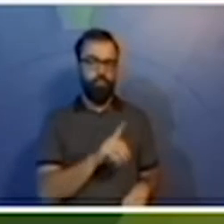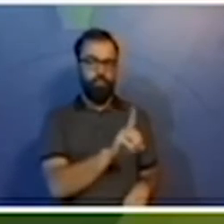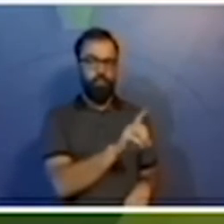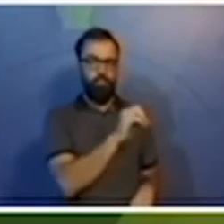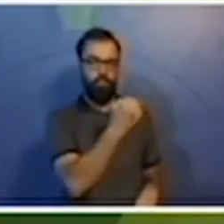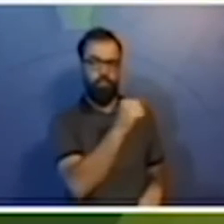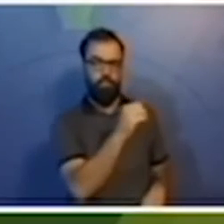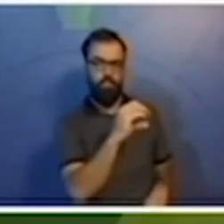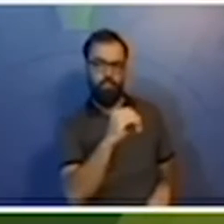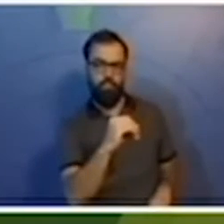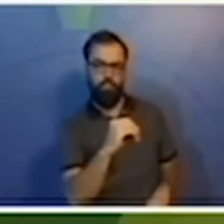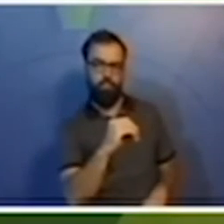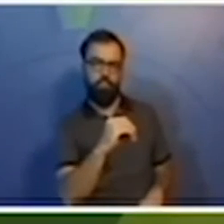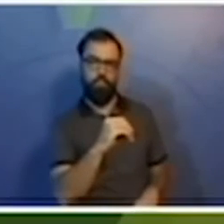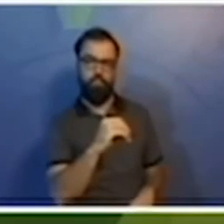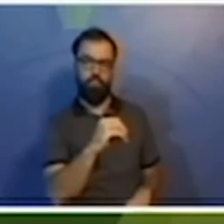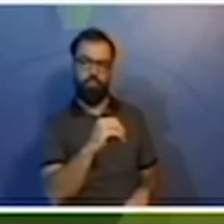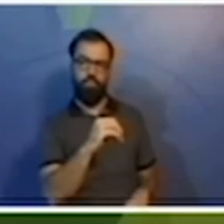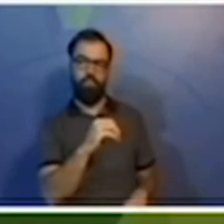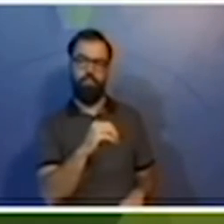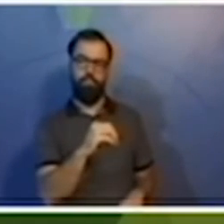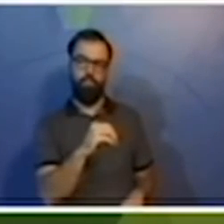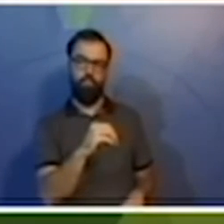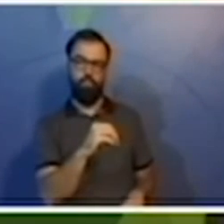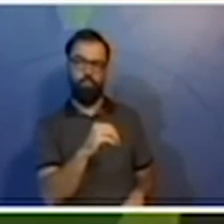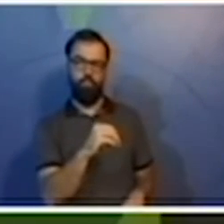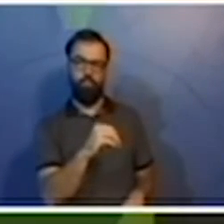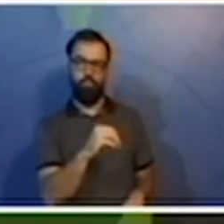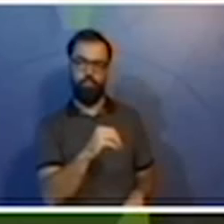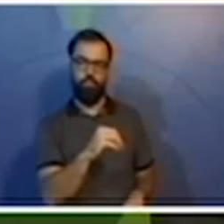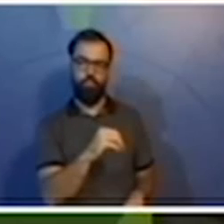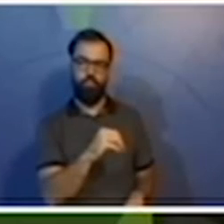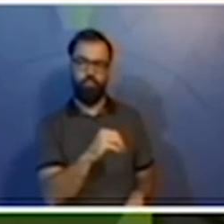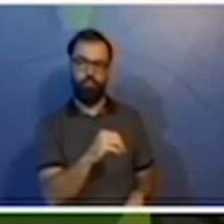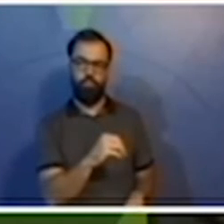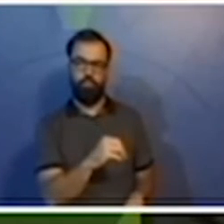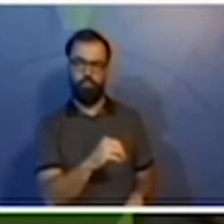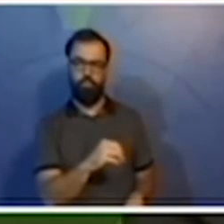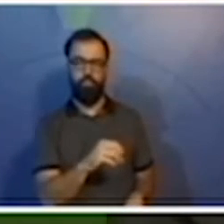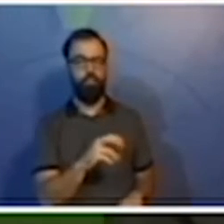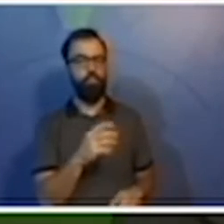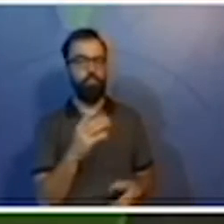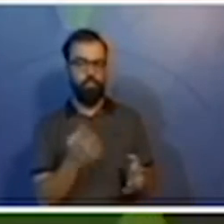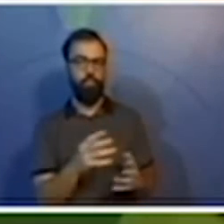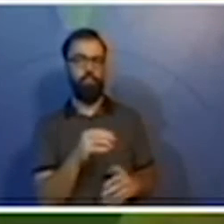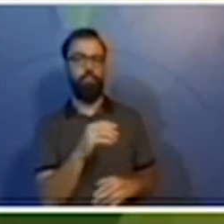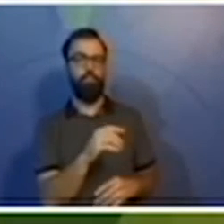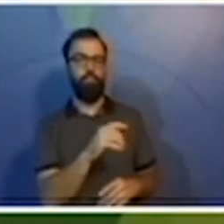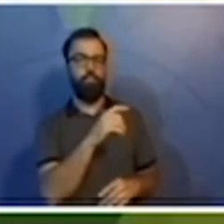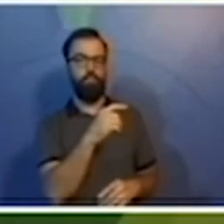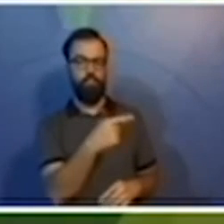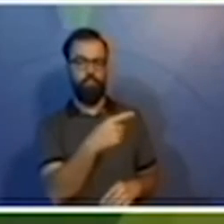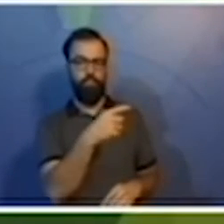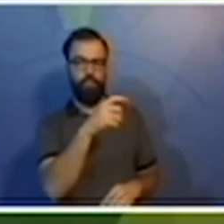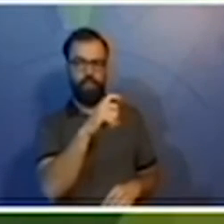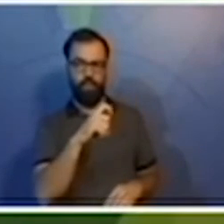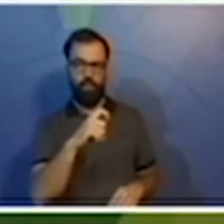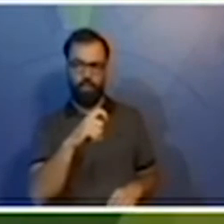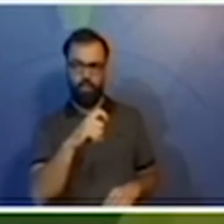Agora eu tenho termos semelhantes, ok? Eu tenho 5x menos